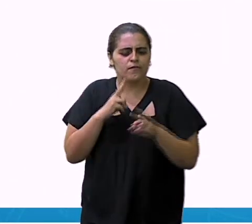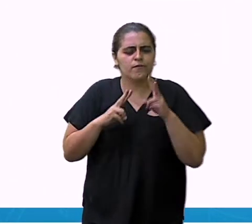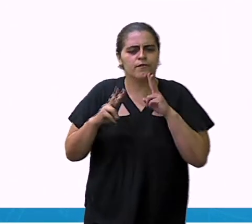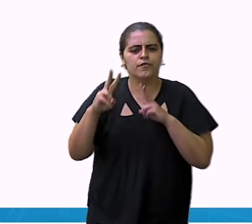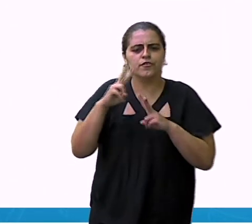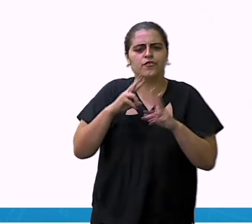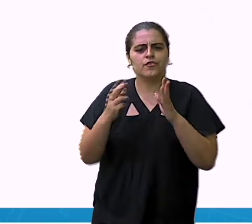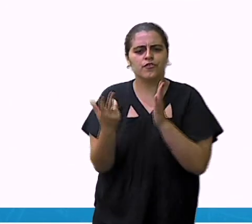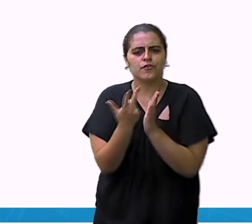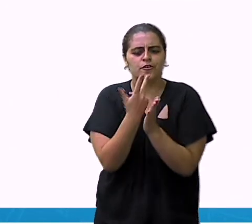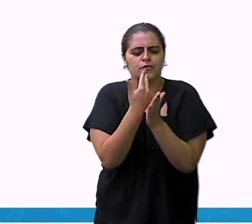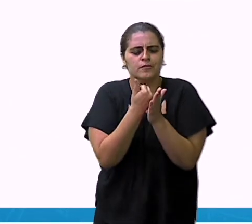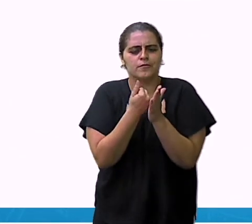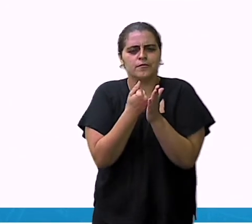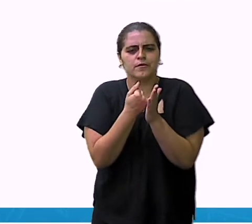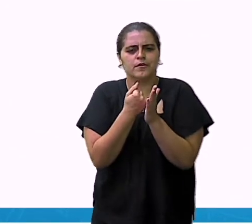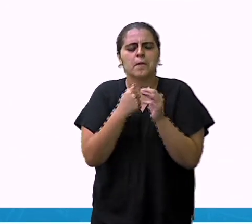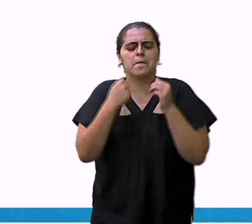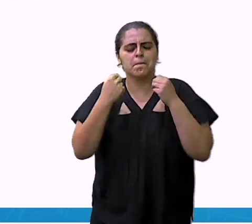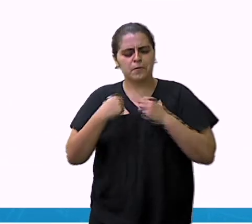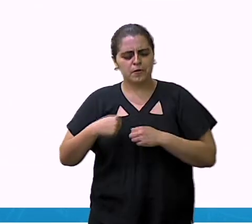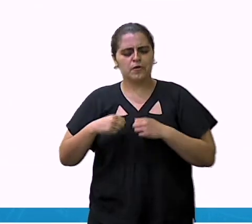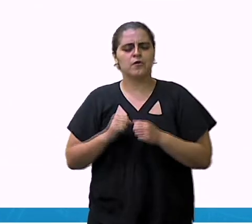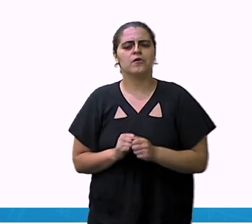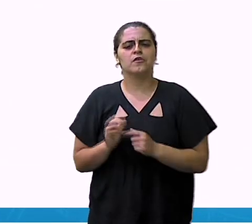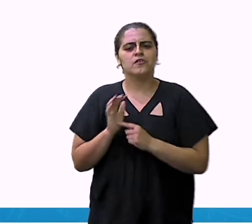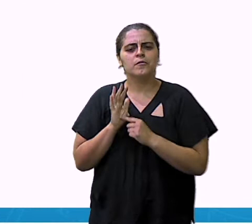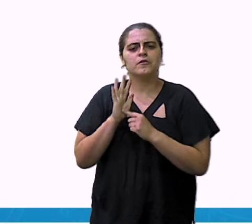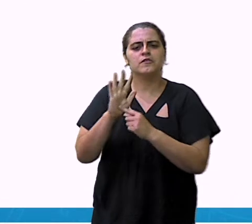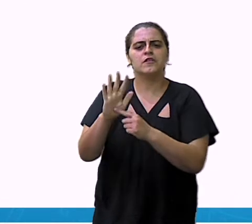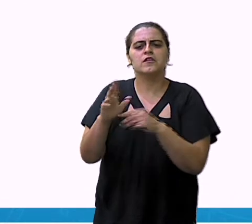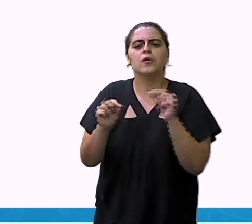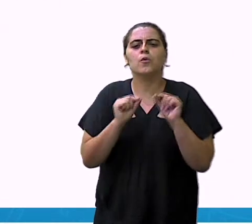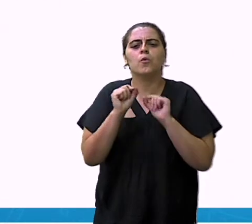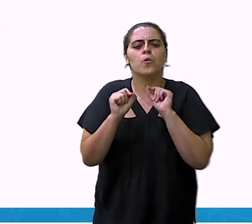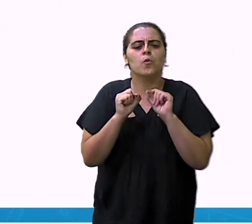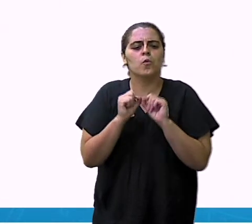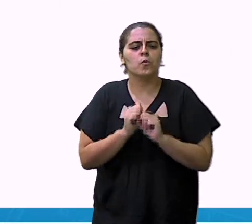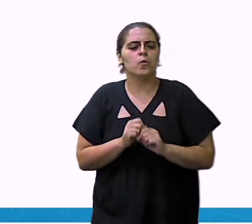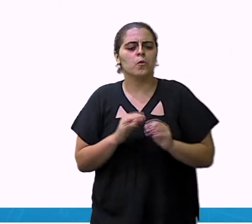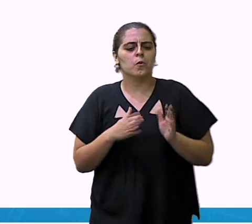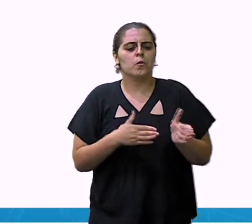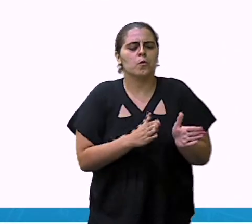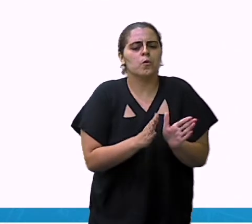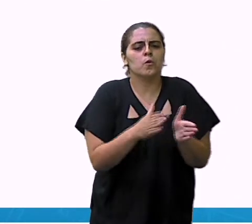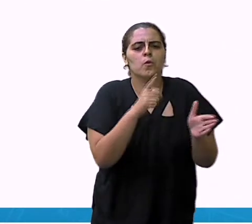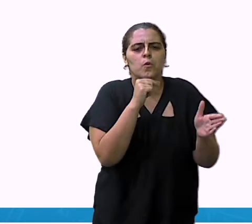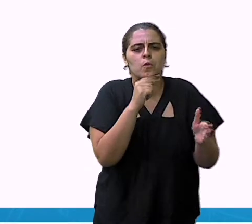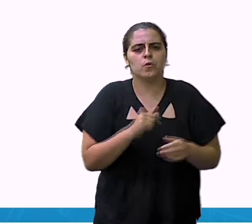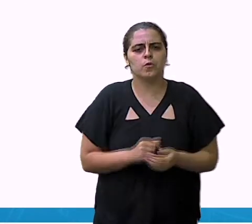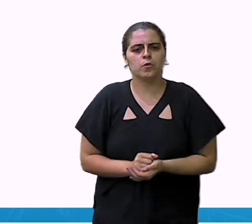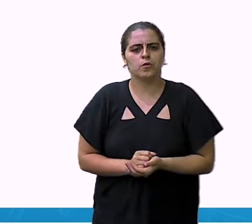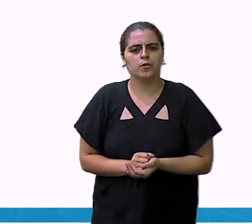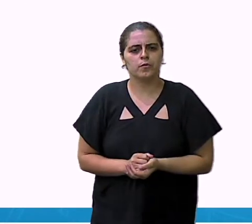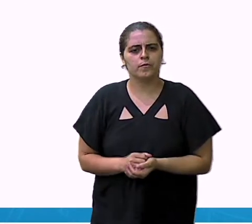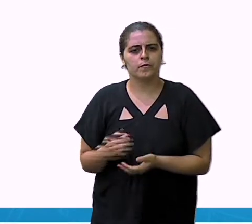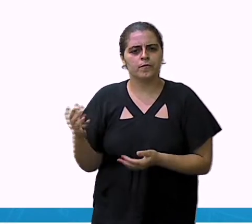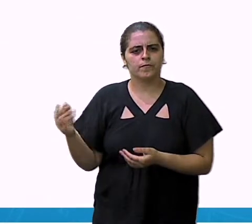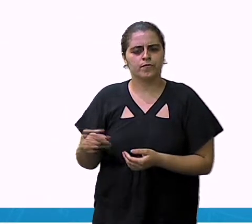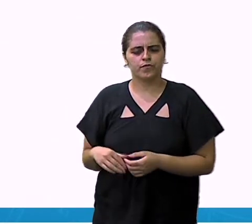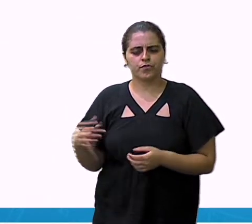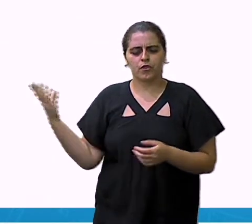Observando a imagem ao lado, pode-se definir como rio um curso de água,